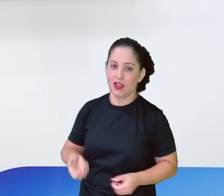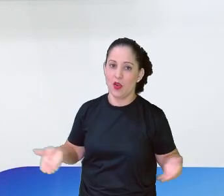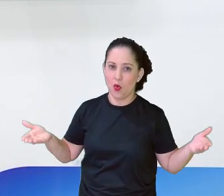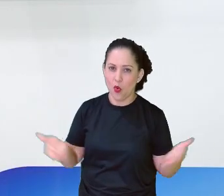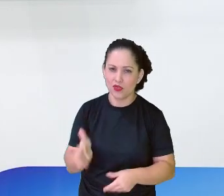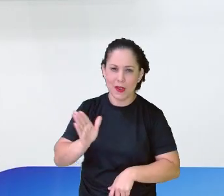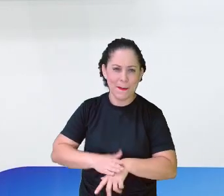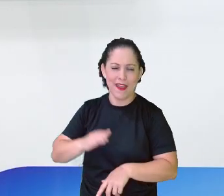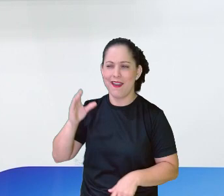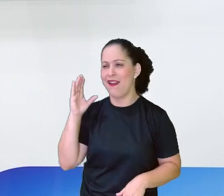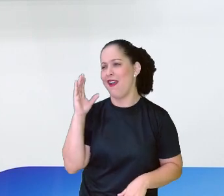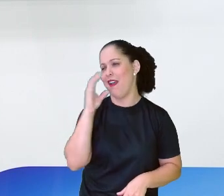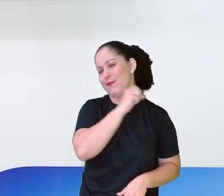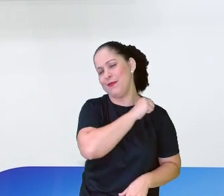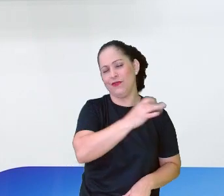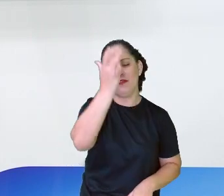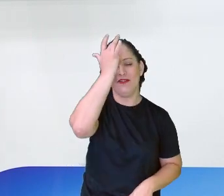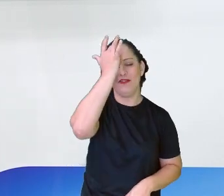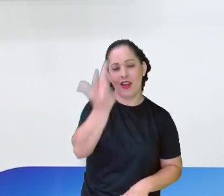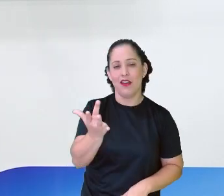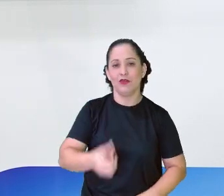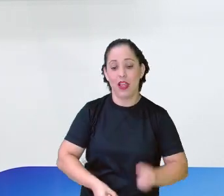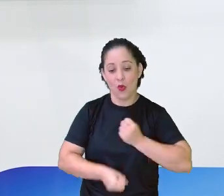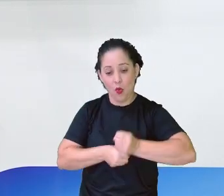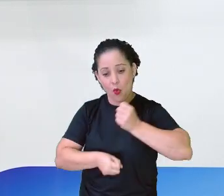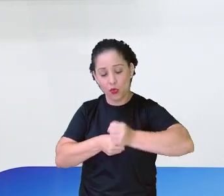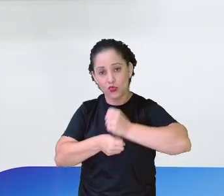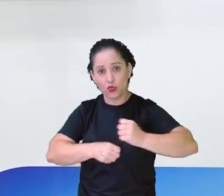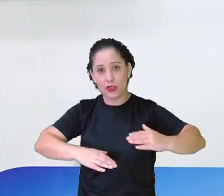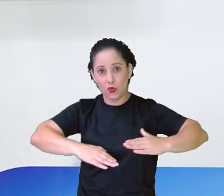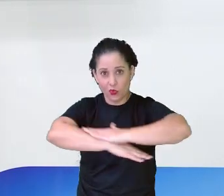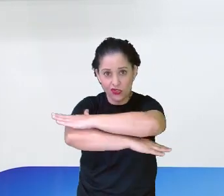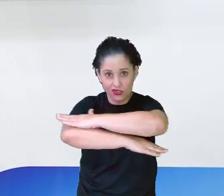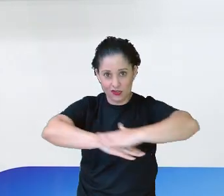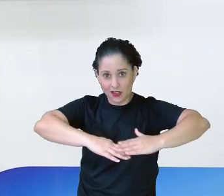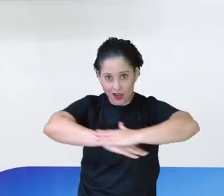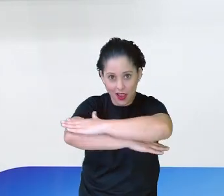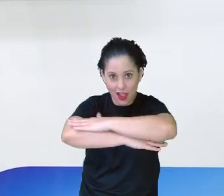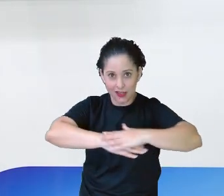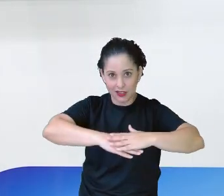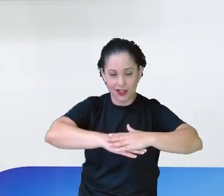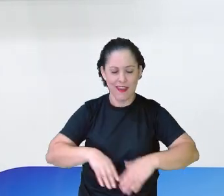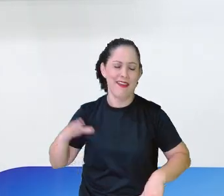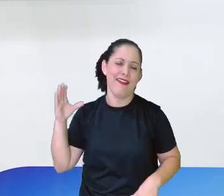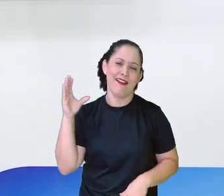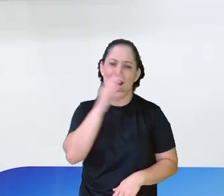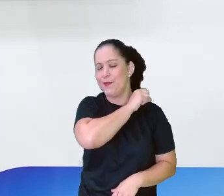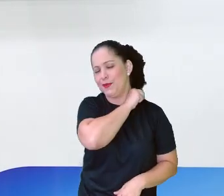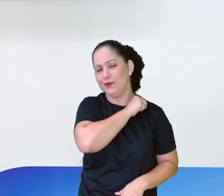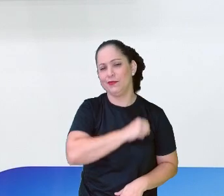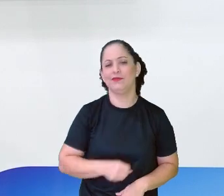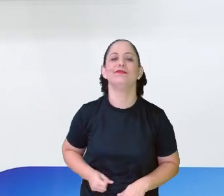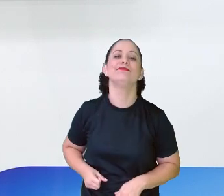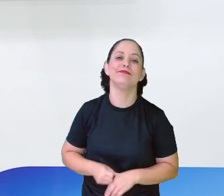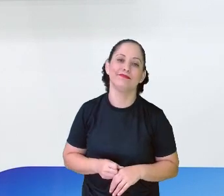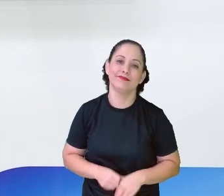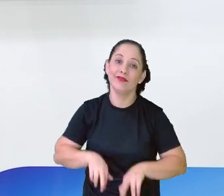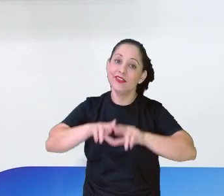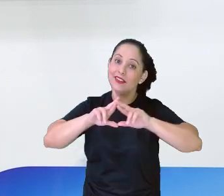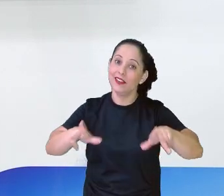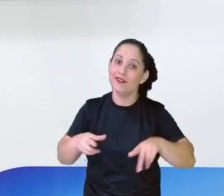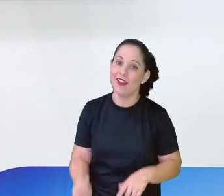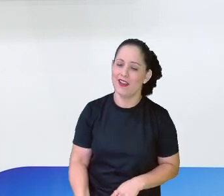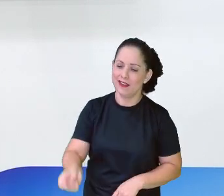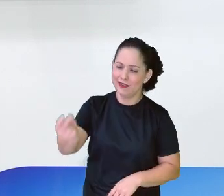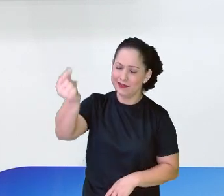muito mais rápido. Para a gente construir uma estrada hoje é muito mais rápido. Não tem nem comparação de como é que